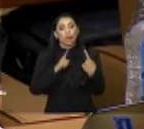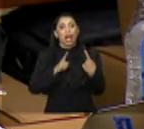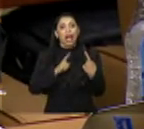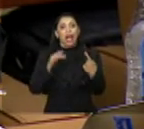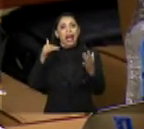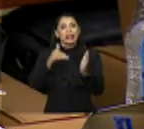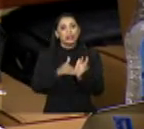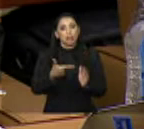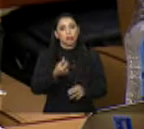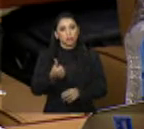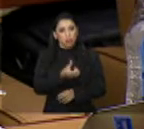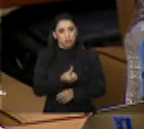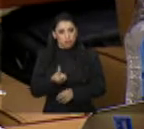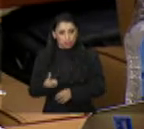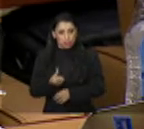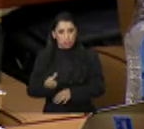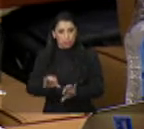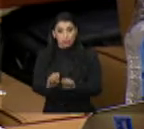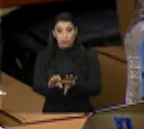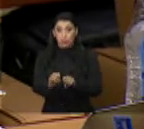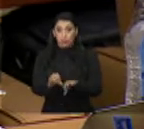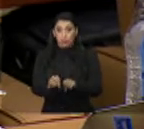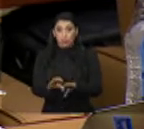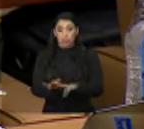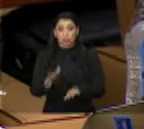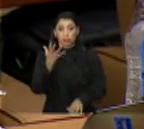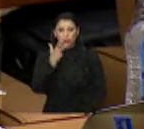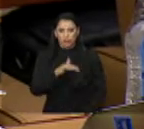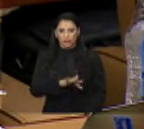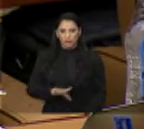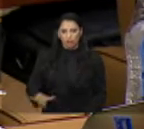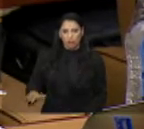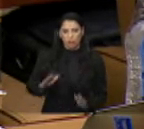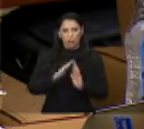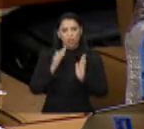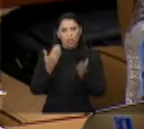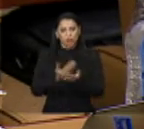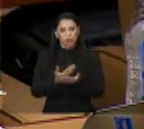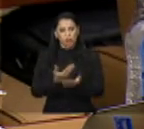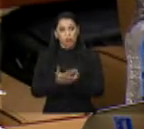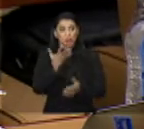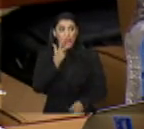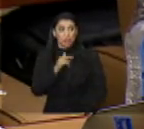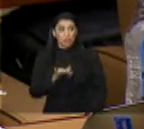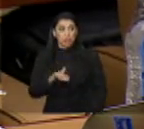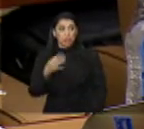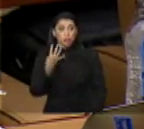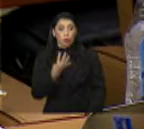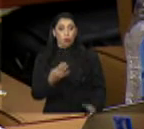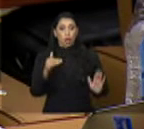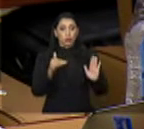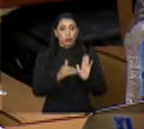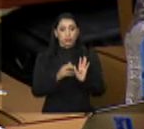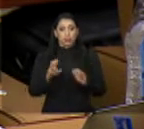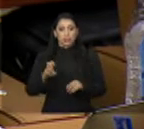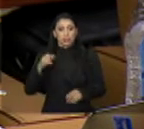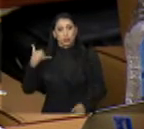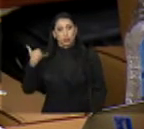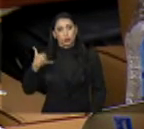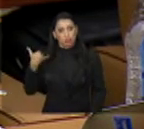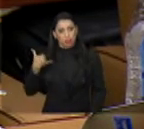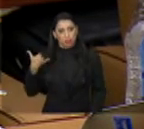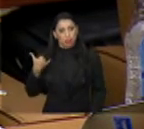2016 a educação infantil na pré-escola para as crianças de 4 a 5 anos de idade